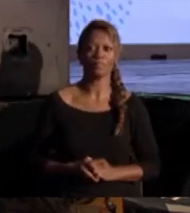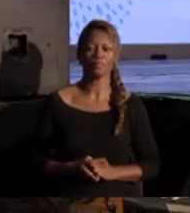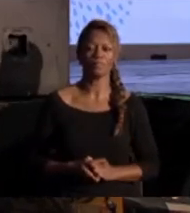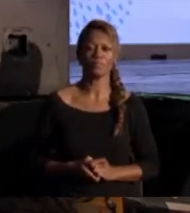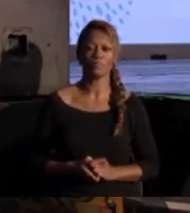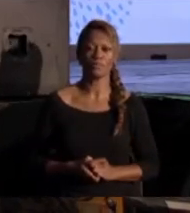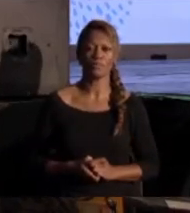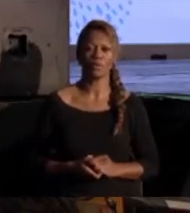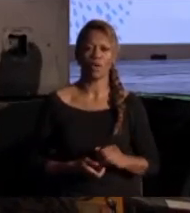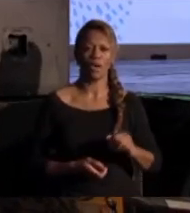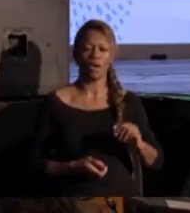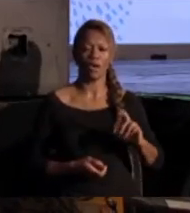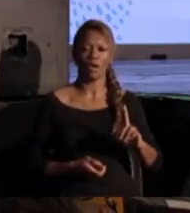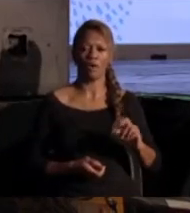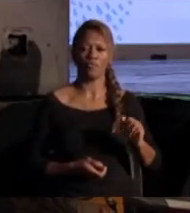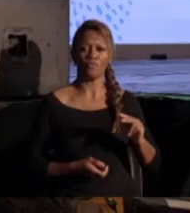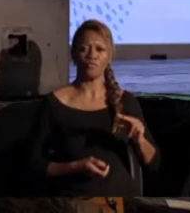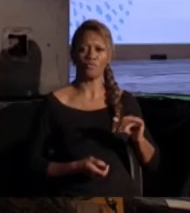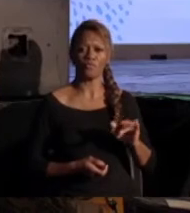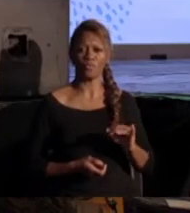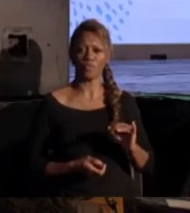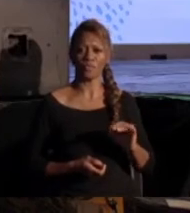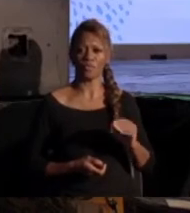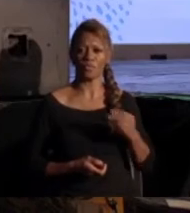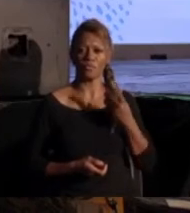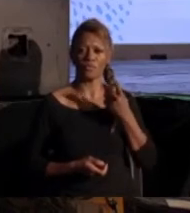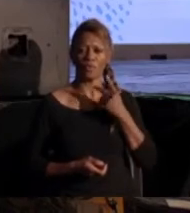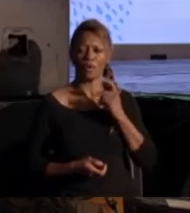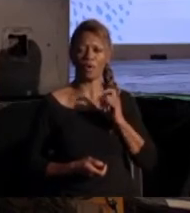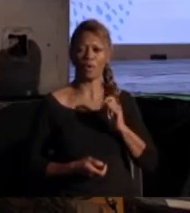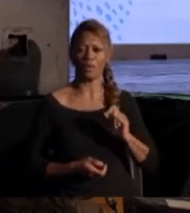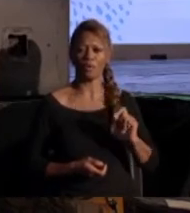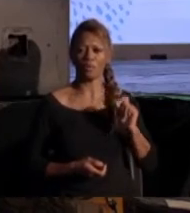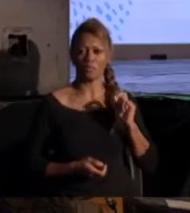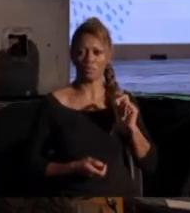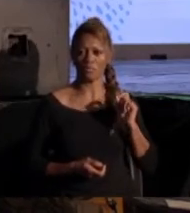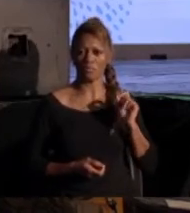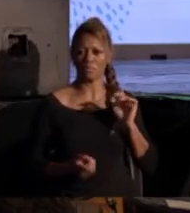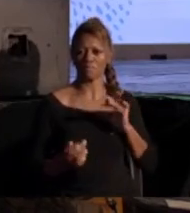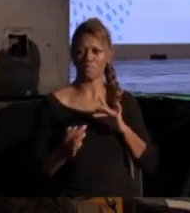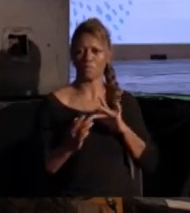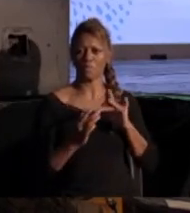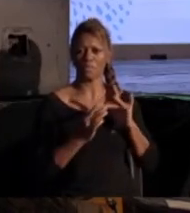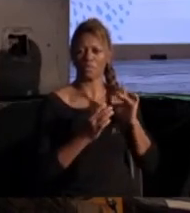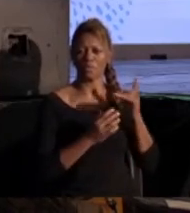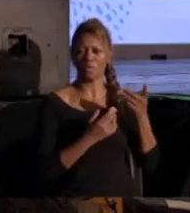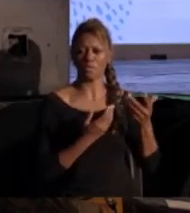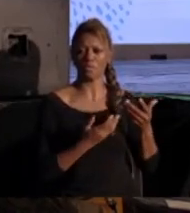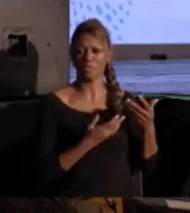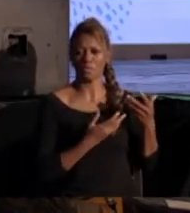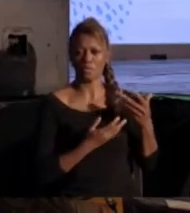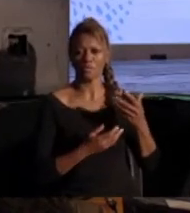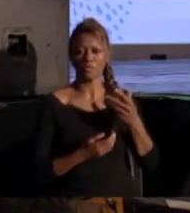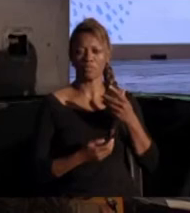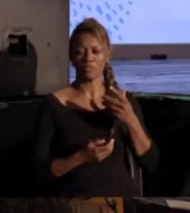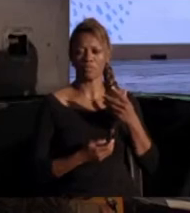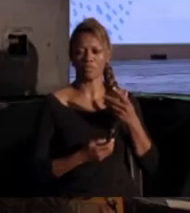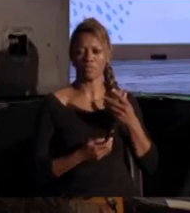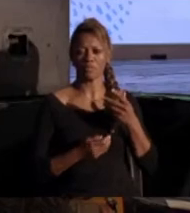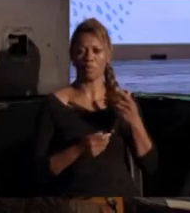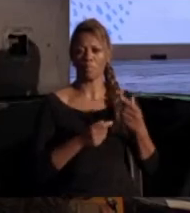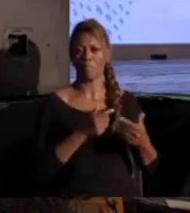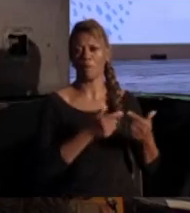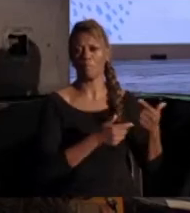Quando Davi Kopenawa fala desta relação com o bucal, com a questão dos